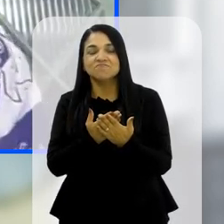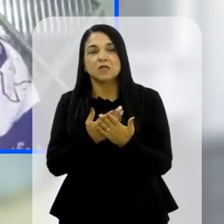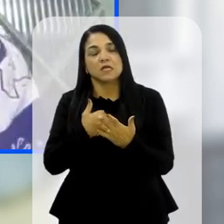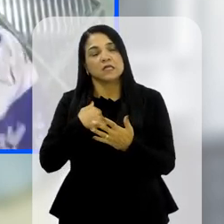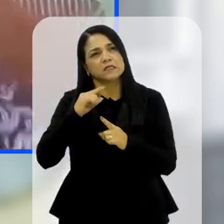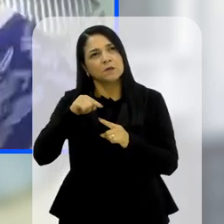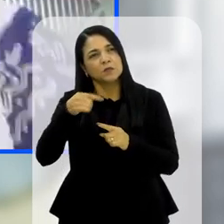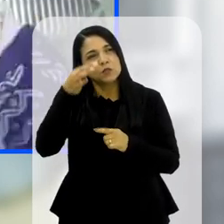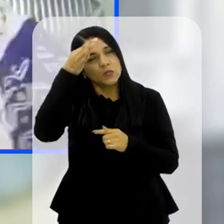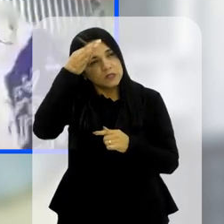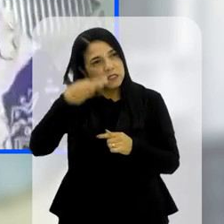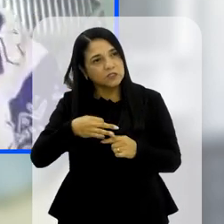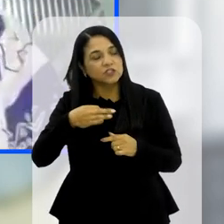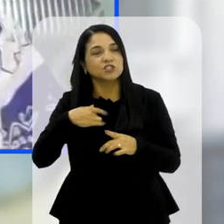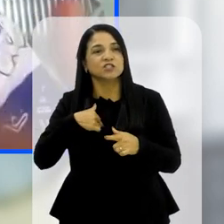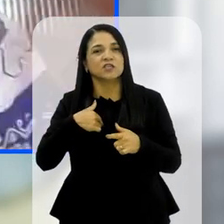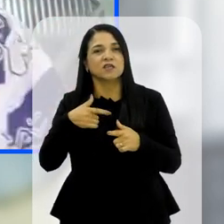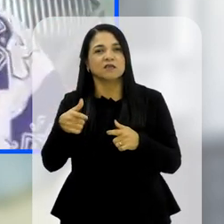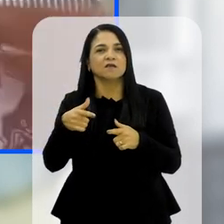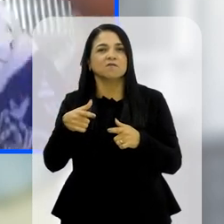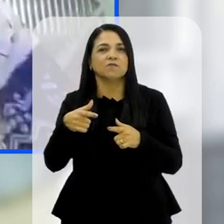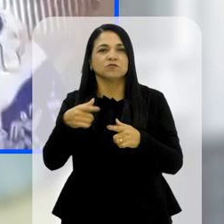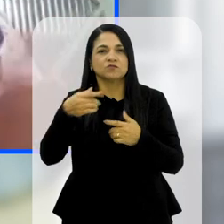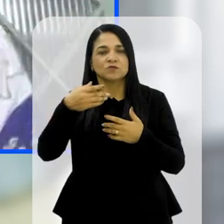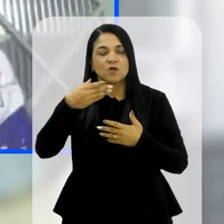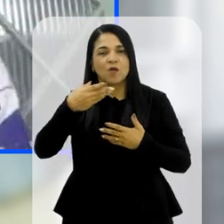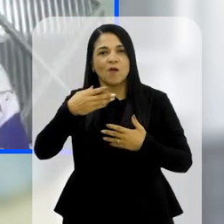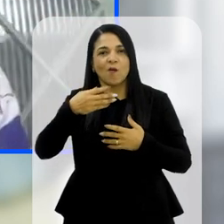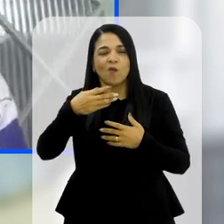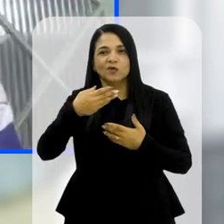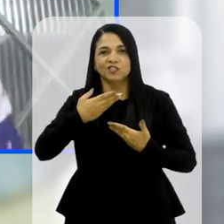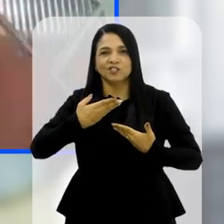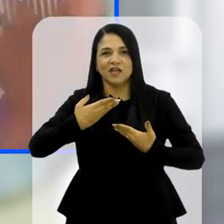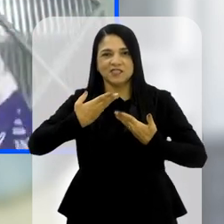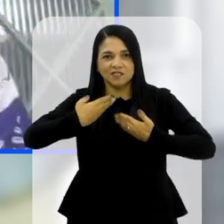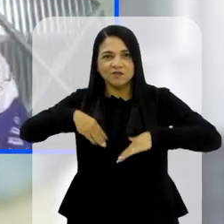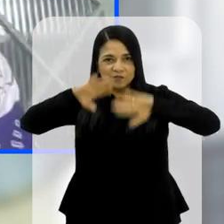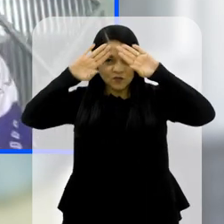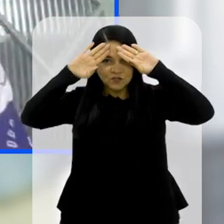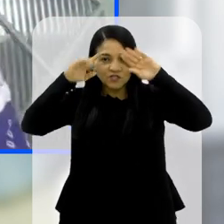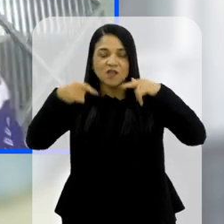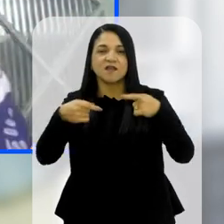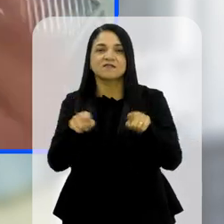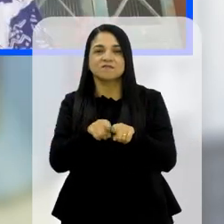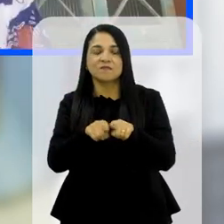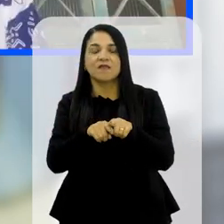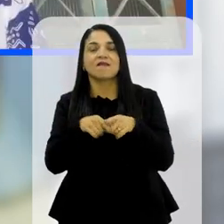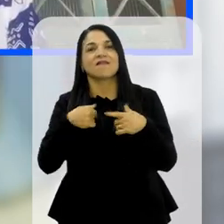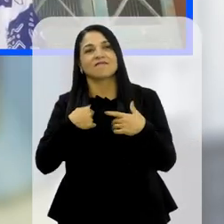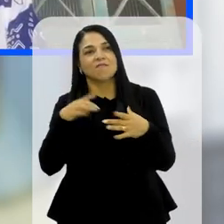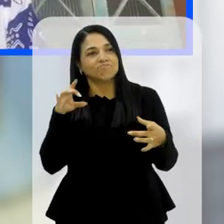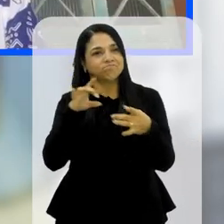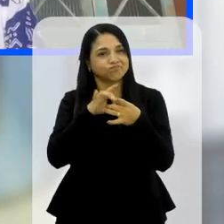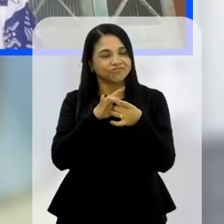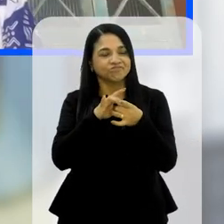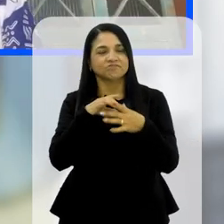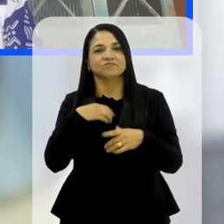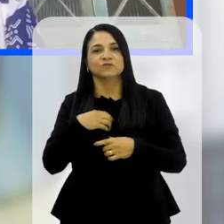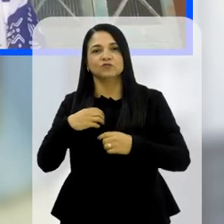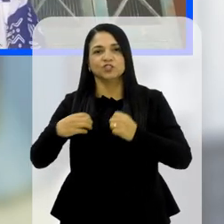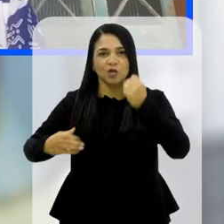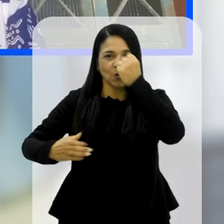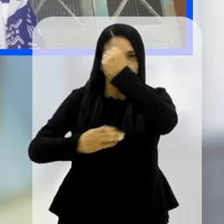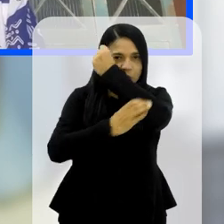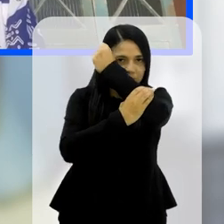também trato, enfim, depois também entendi que tem a ver com Orixá, com Xangô, que eu acho que também me acompanha e tem essa coisa da justiça